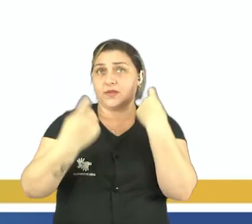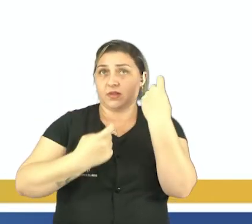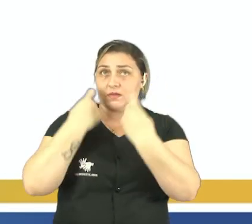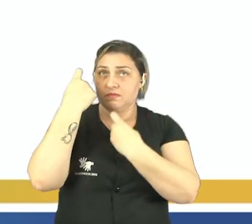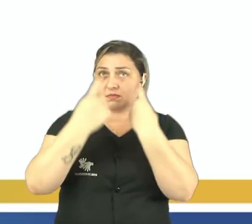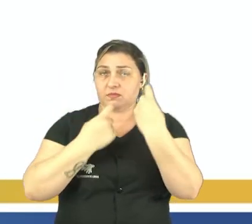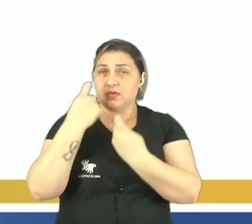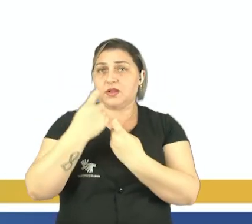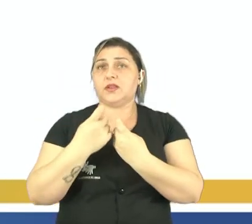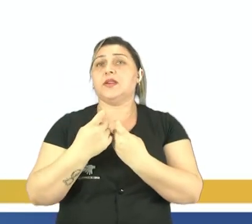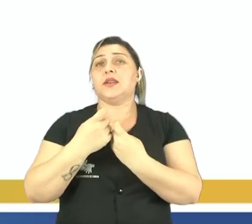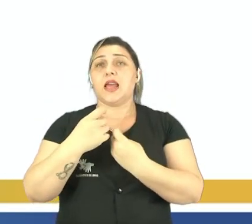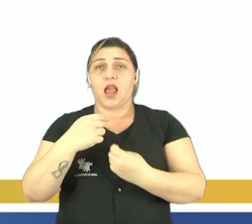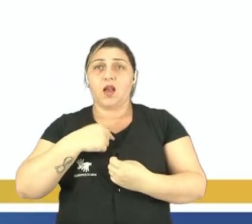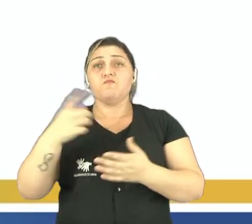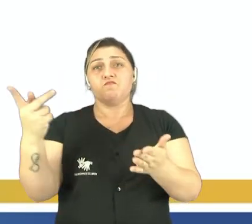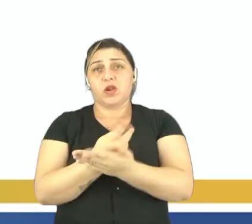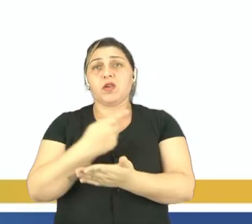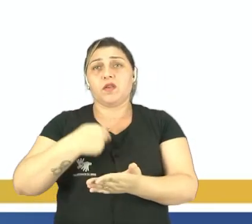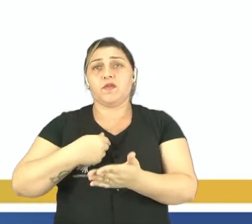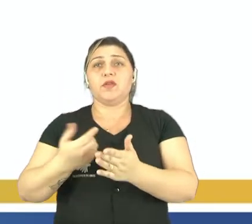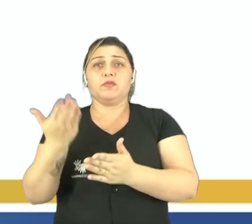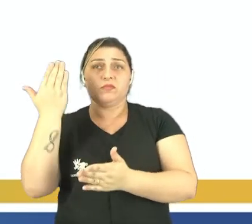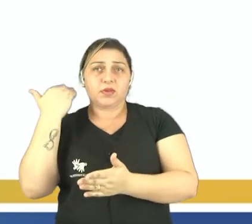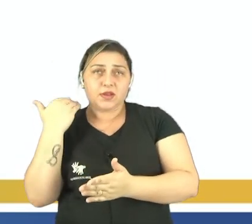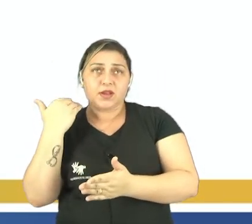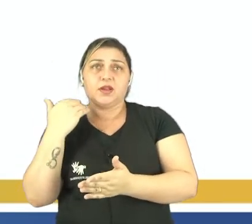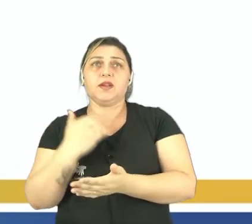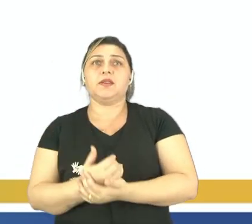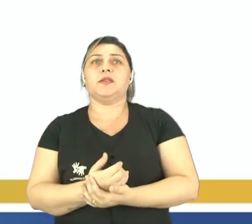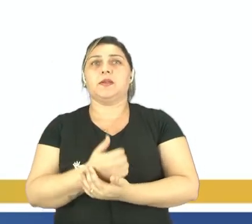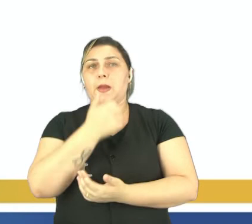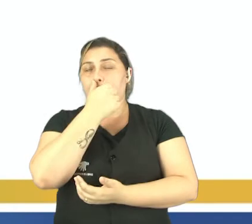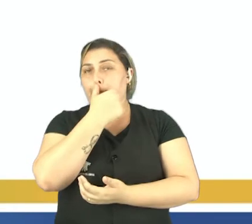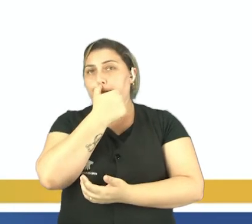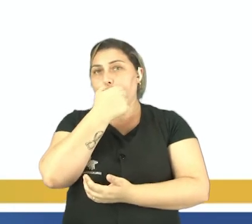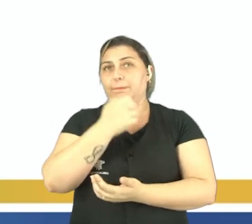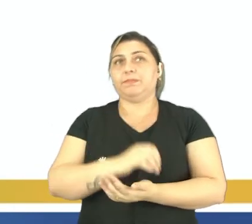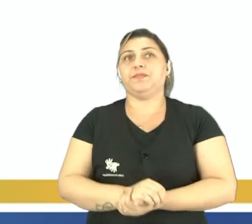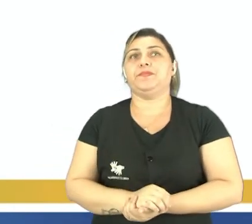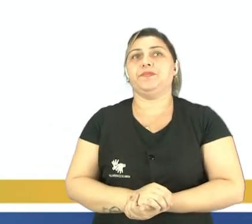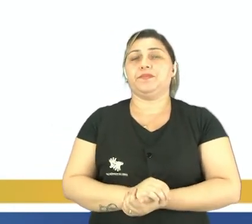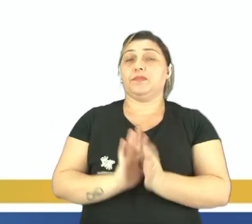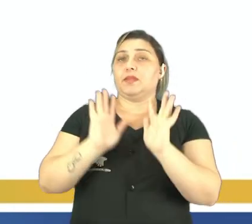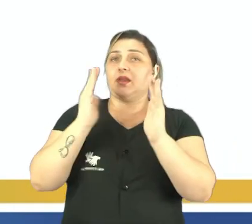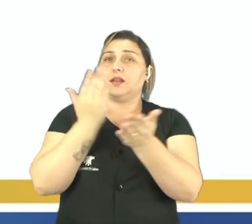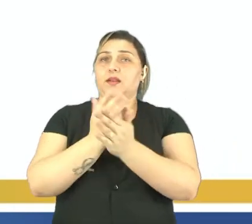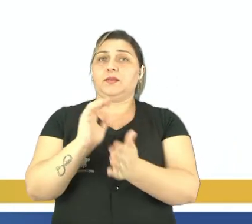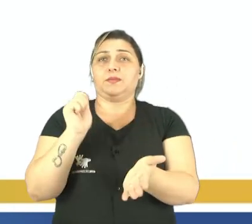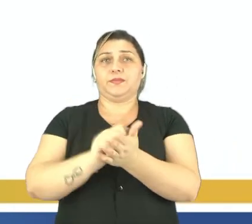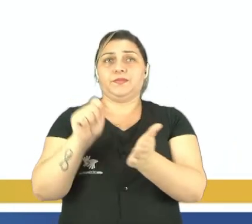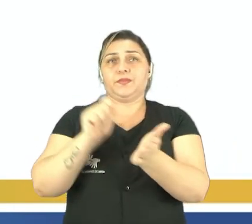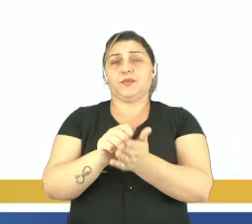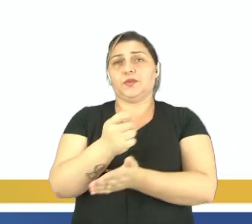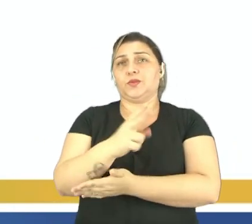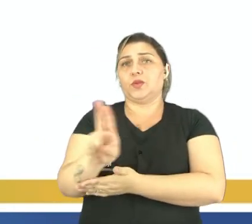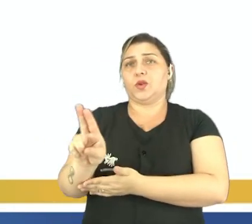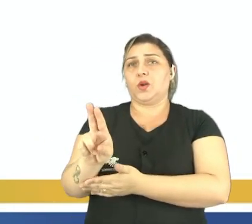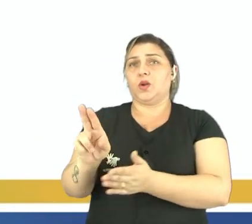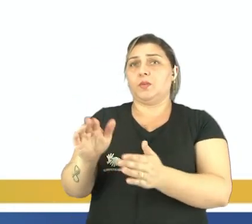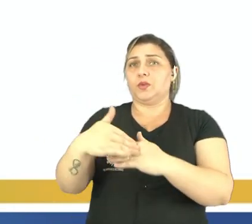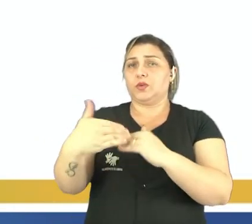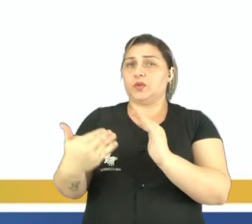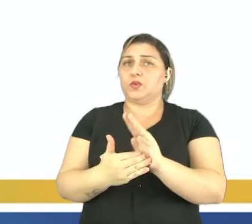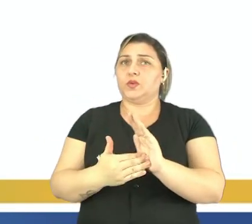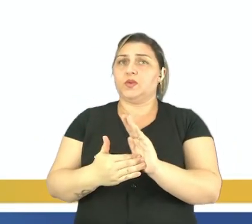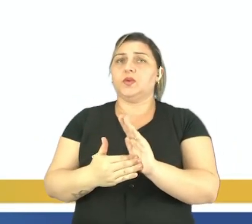cometi, que eu falei anteriormente. Prefiro a expressão sem mais. Termine assinando a carta com seu nome completo e